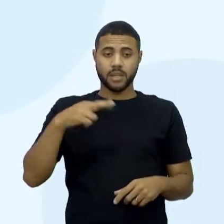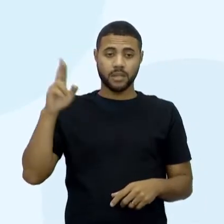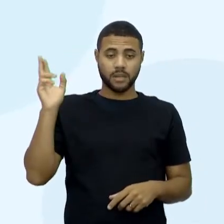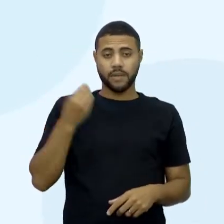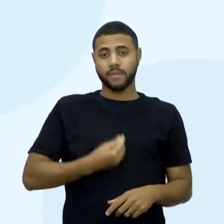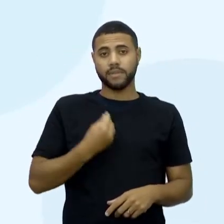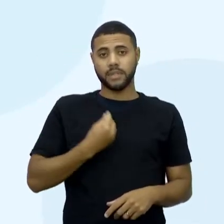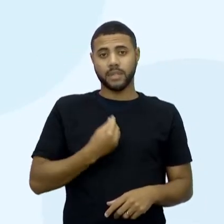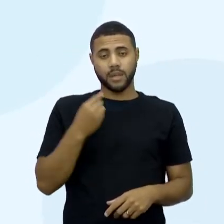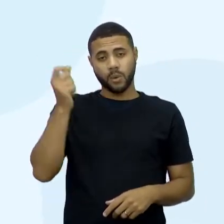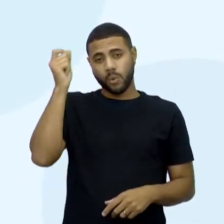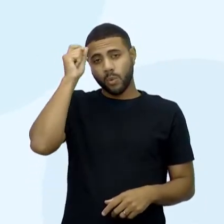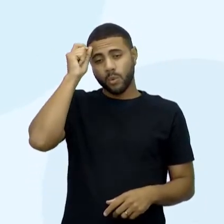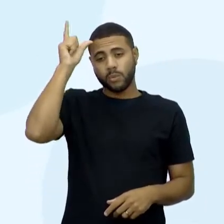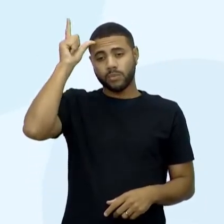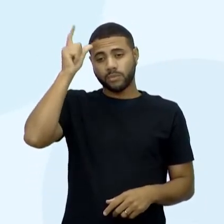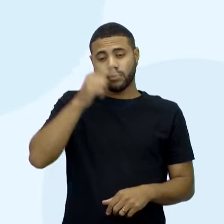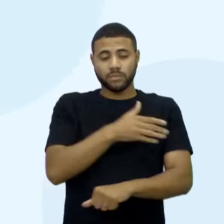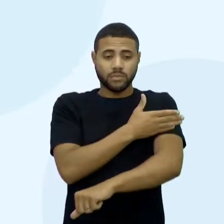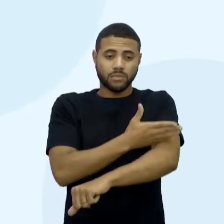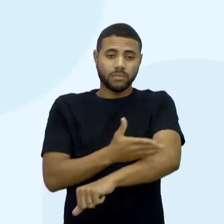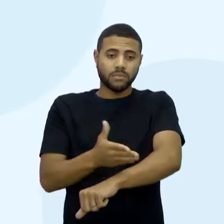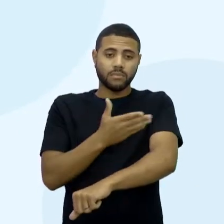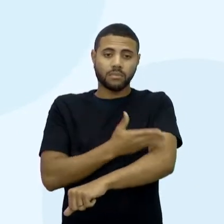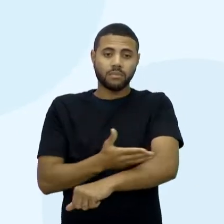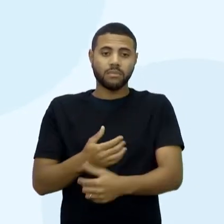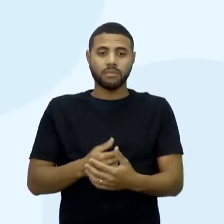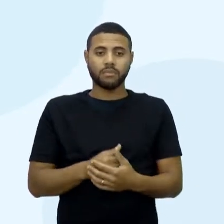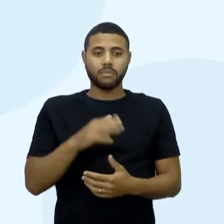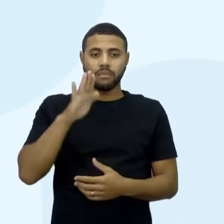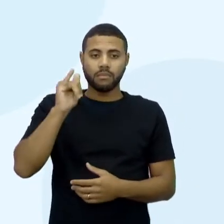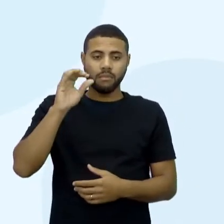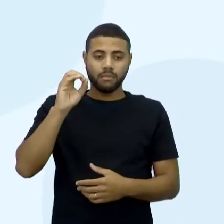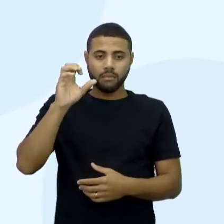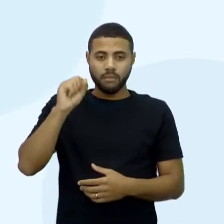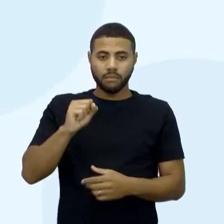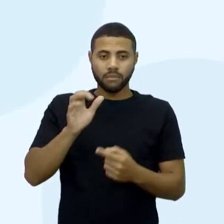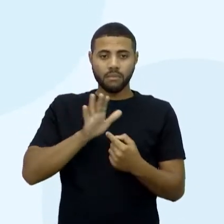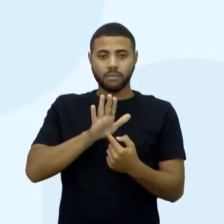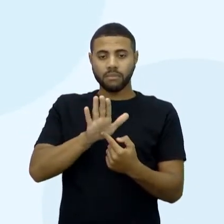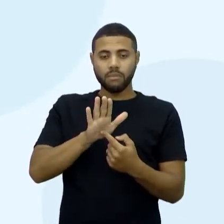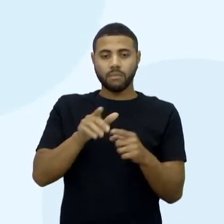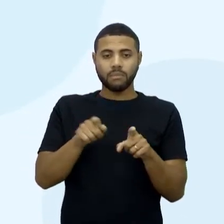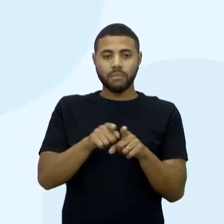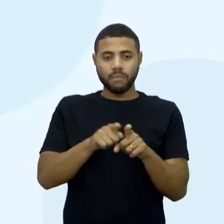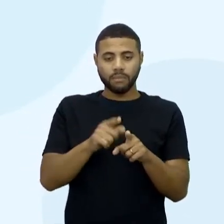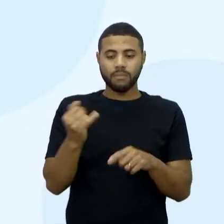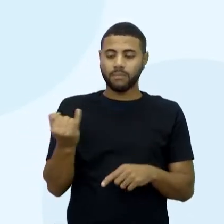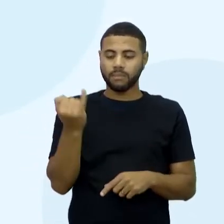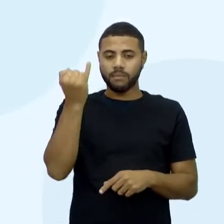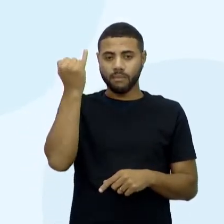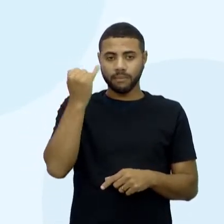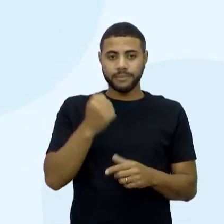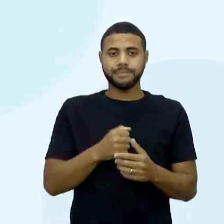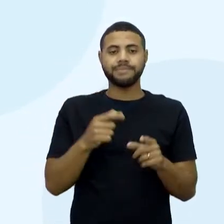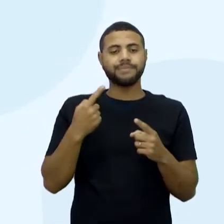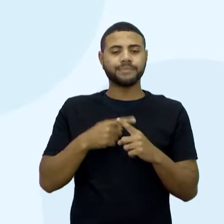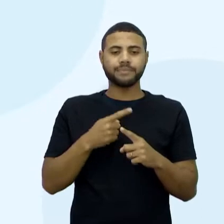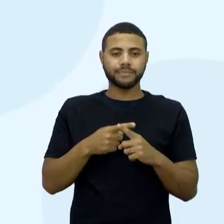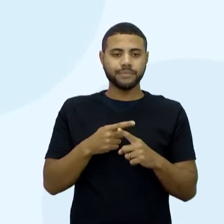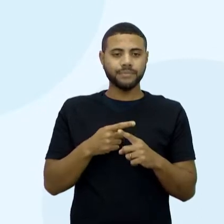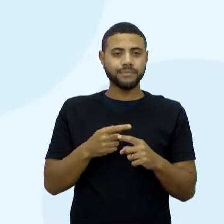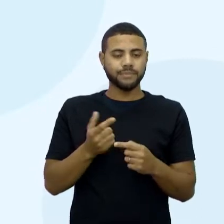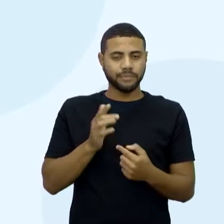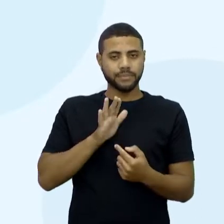hábitos, costumes, né? A gente viu que bios é um radical muito importante porque